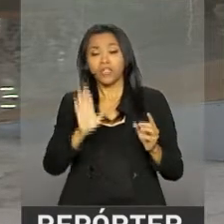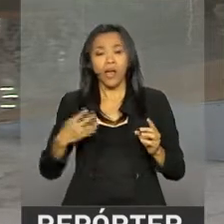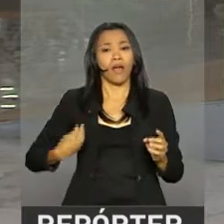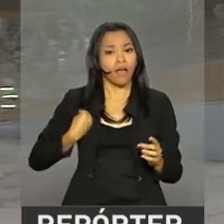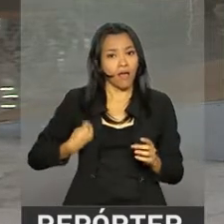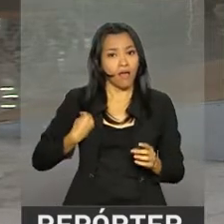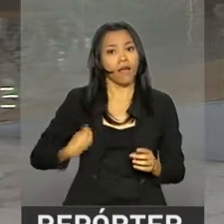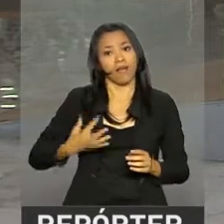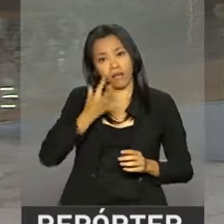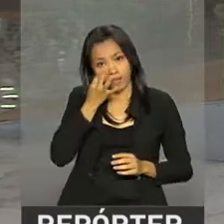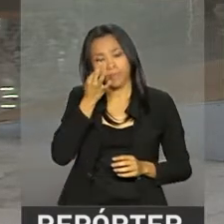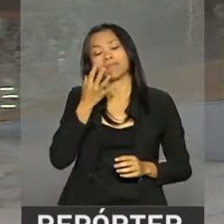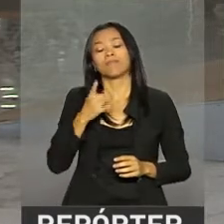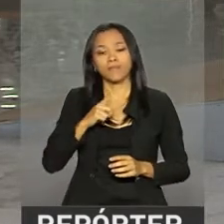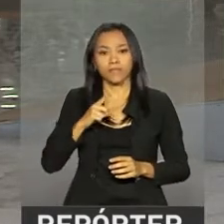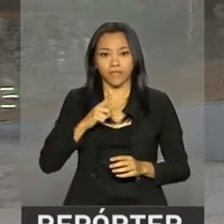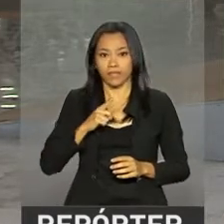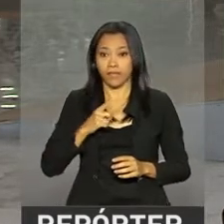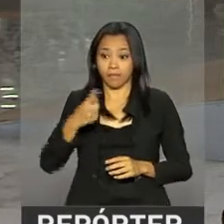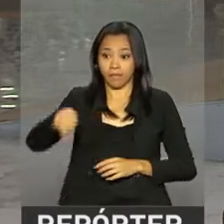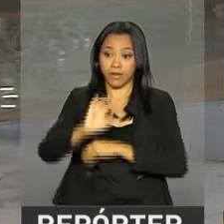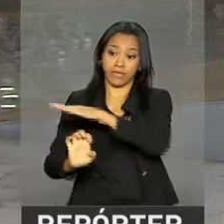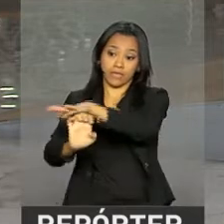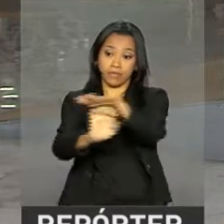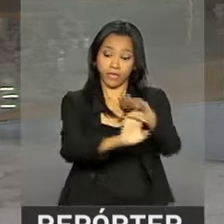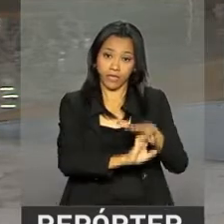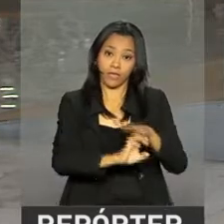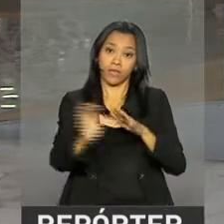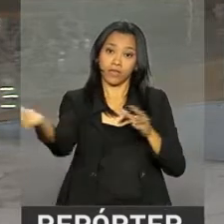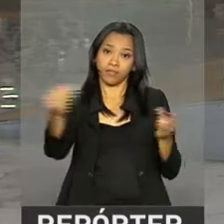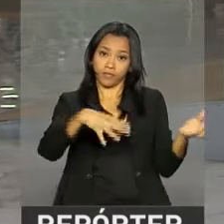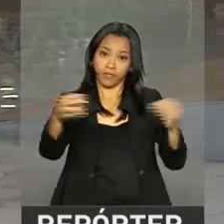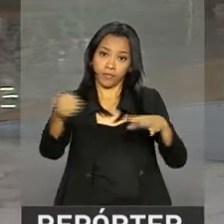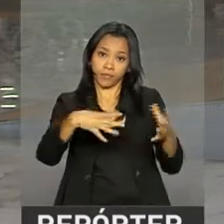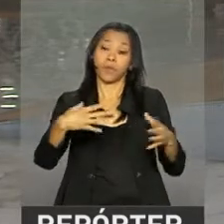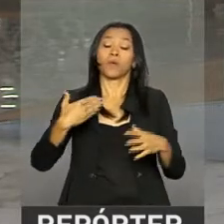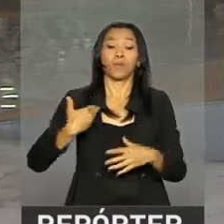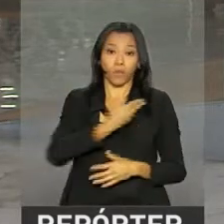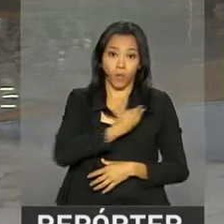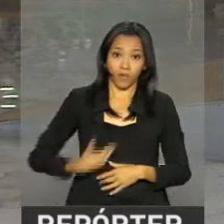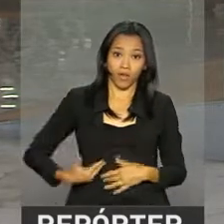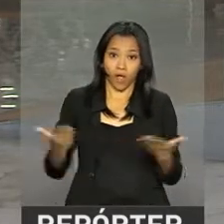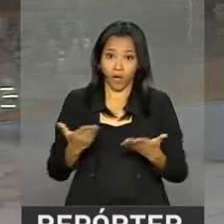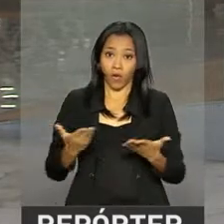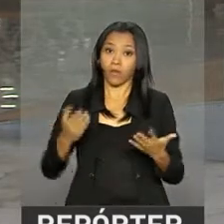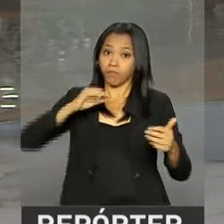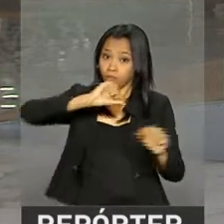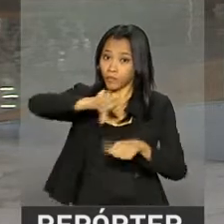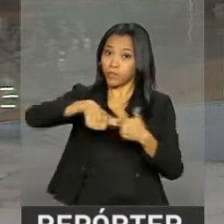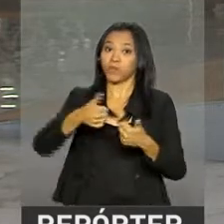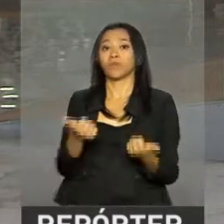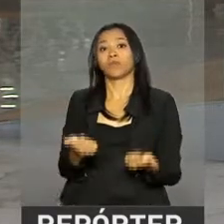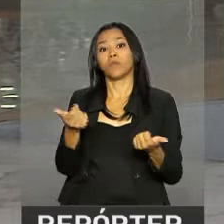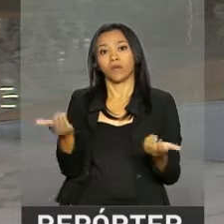existem, eles já são registrados pelas empresas para o governo de uma outra forma. Só que agora está